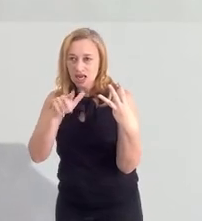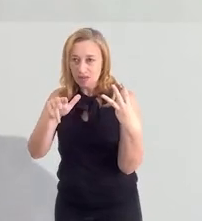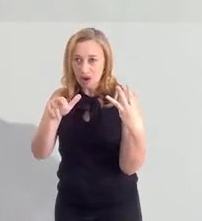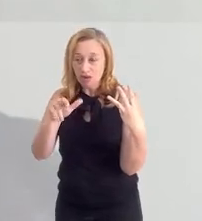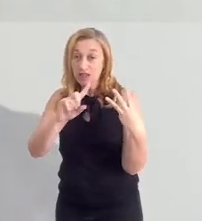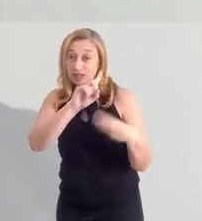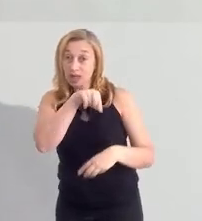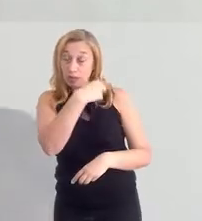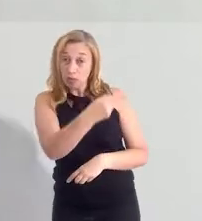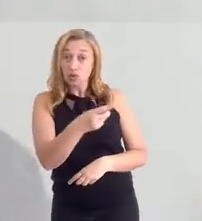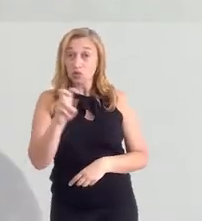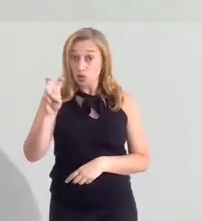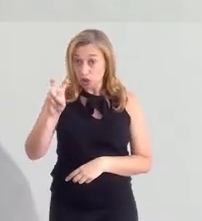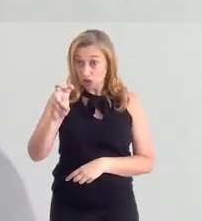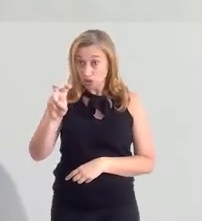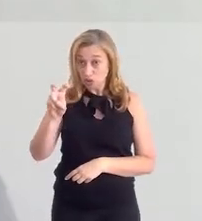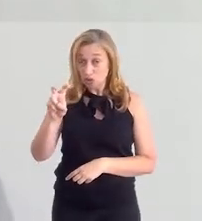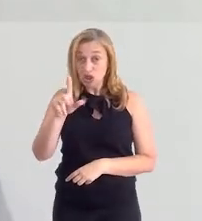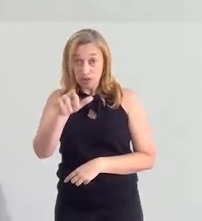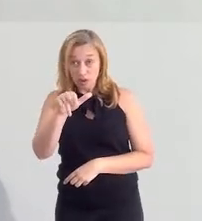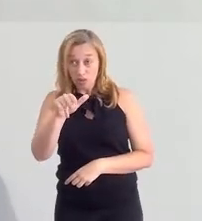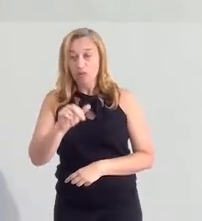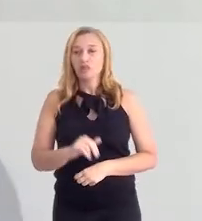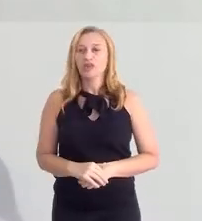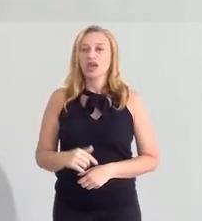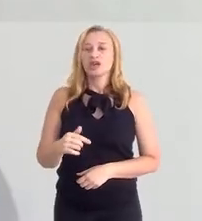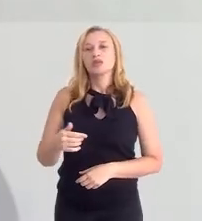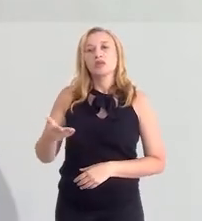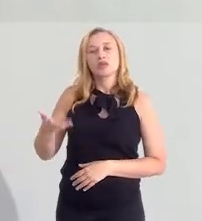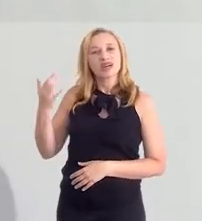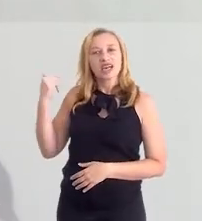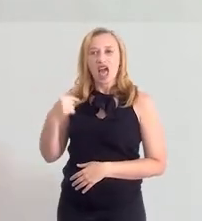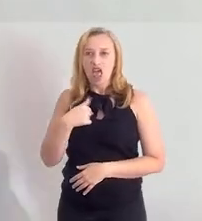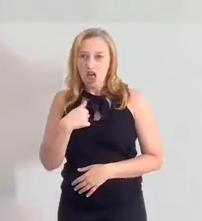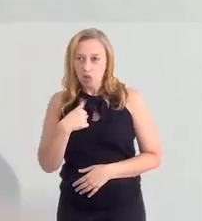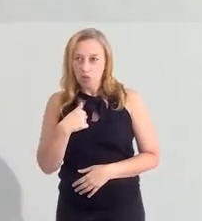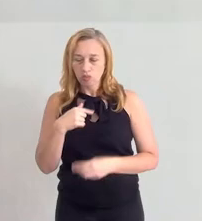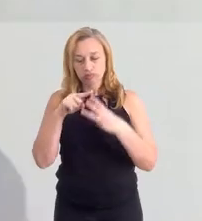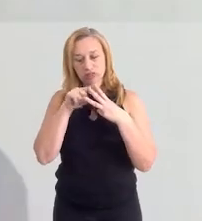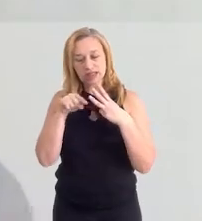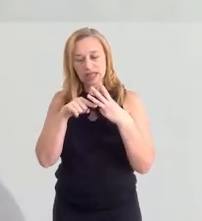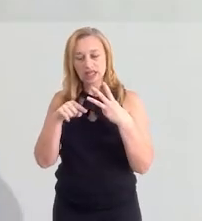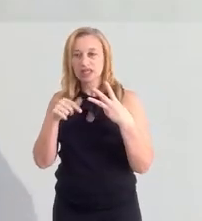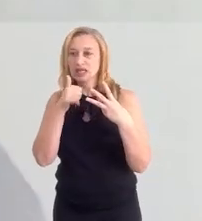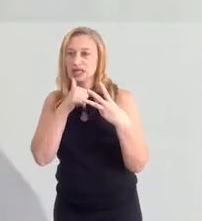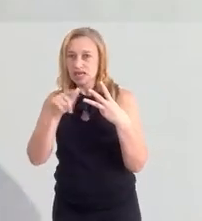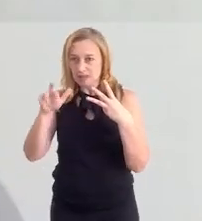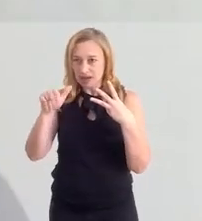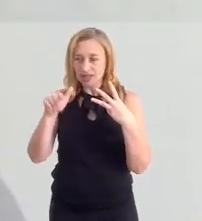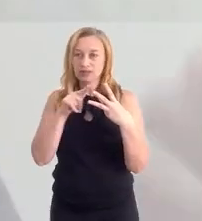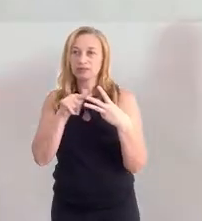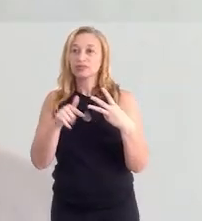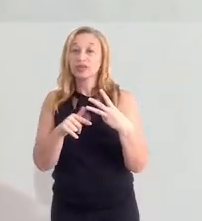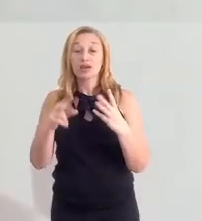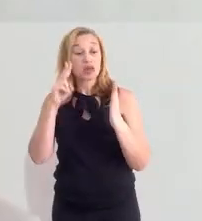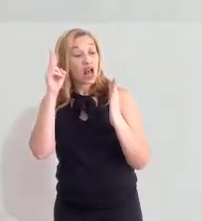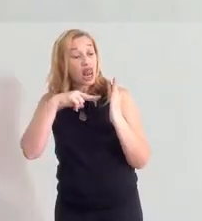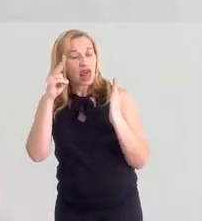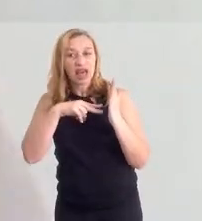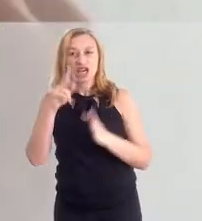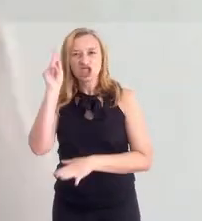irmão, que é o João Henrique. Mas, nessa época, éramos eu, Denise, Carla e Márcia, que era meu escadinho. E minha mãe lia uma